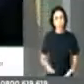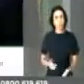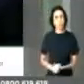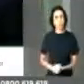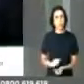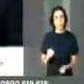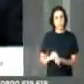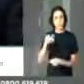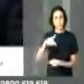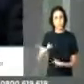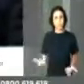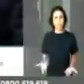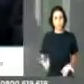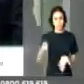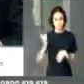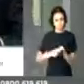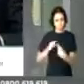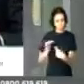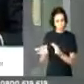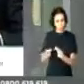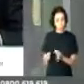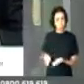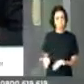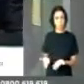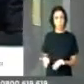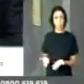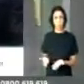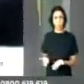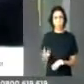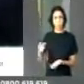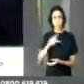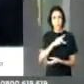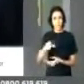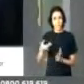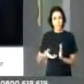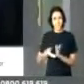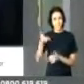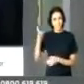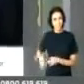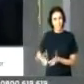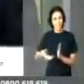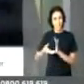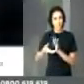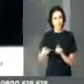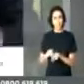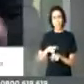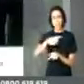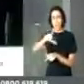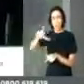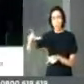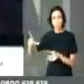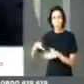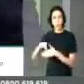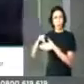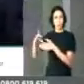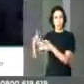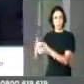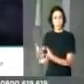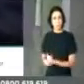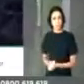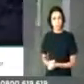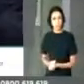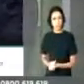aqui num acordão feito pelo presidente e líderes partidários. Nós haveremos na nossa bancada,